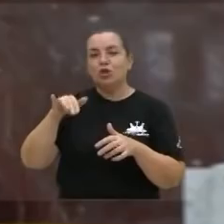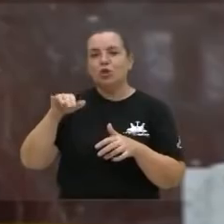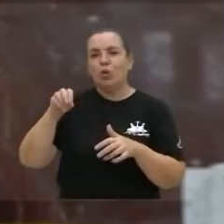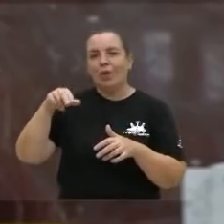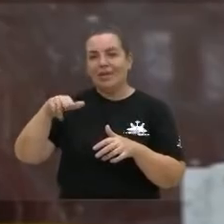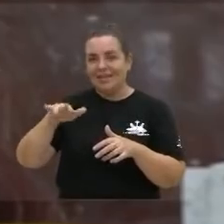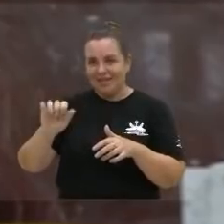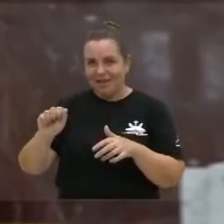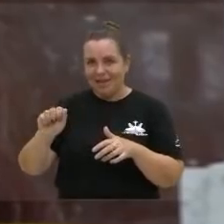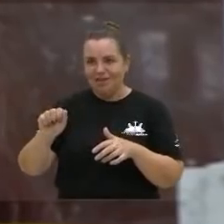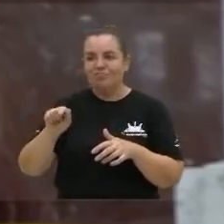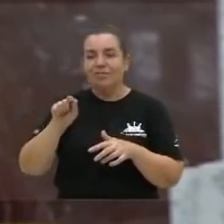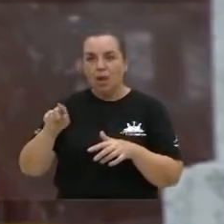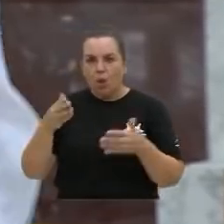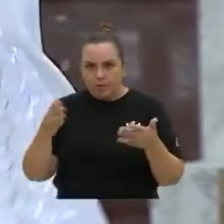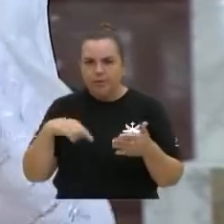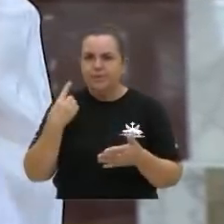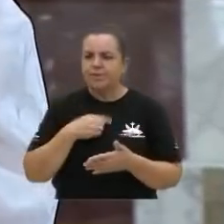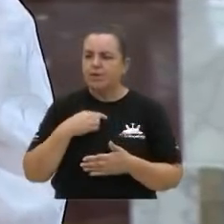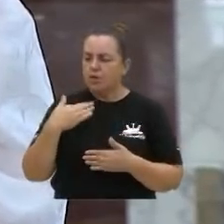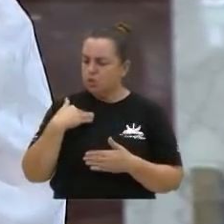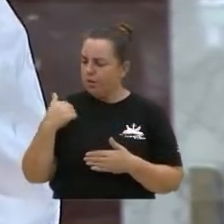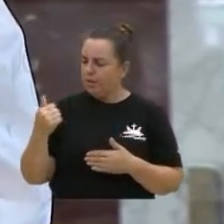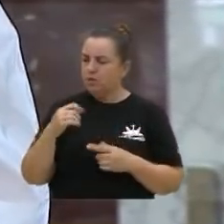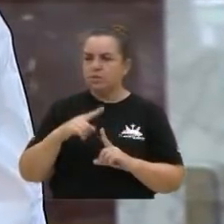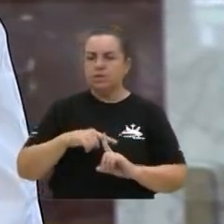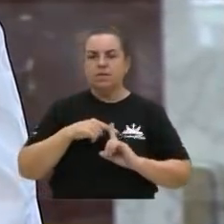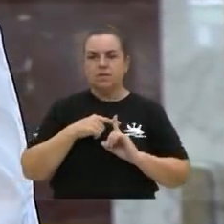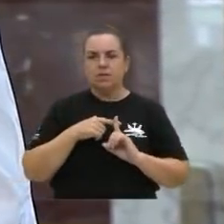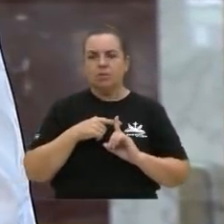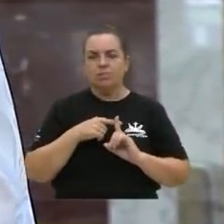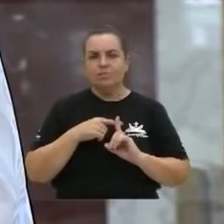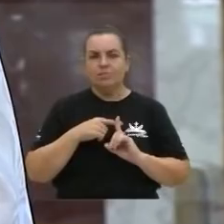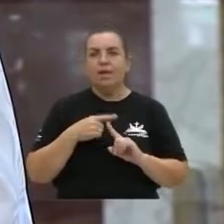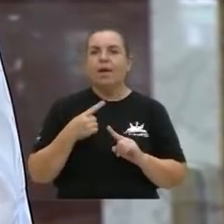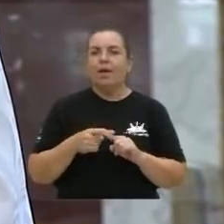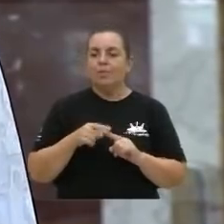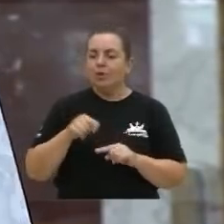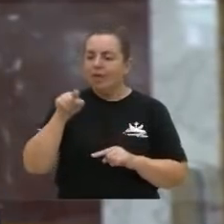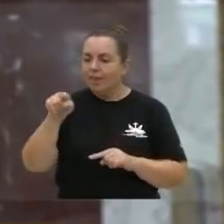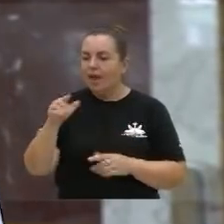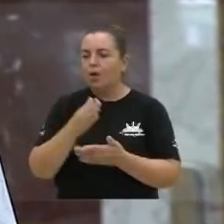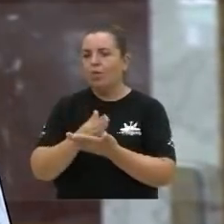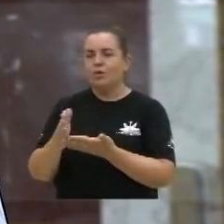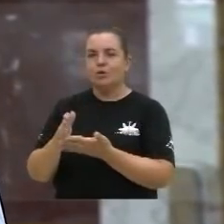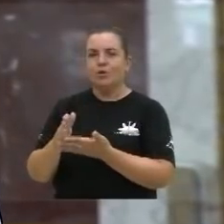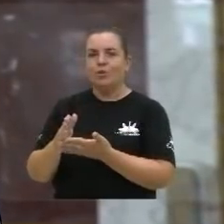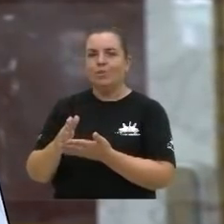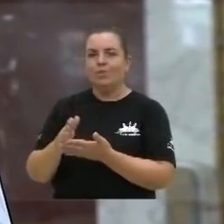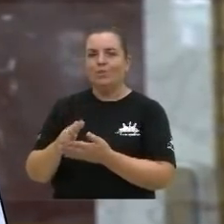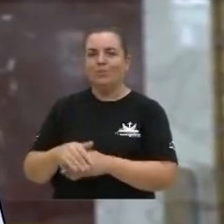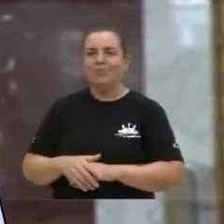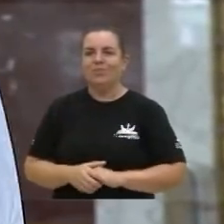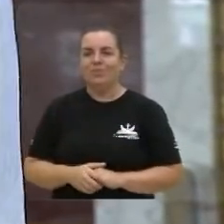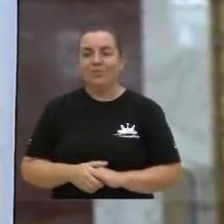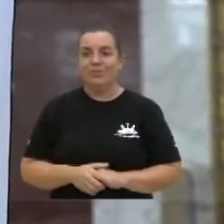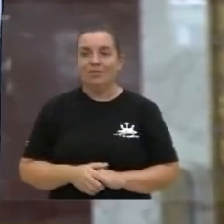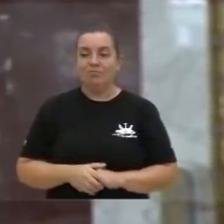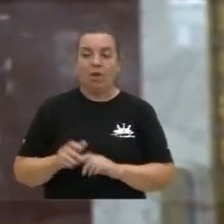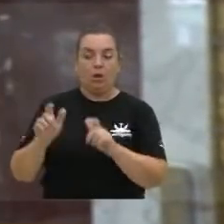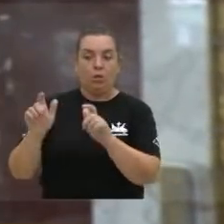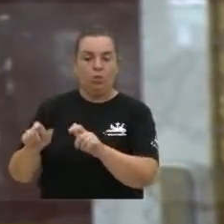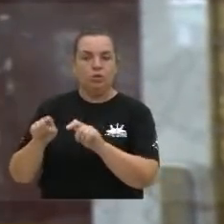hoje nós somos chamados de cristãos, a primeira vez foi na Antioquia,